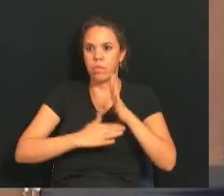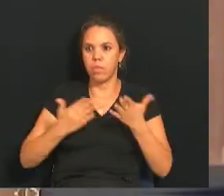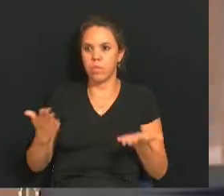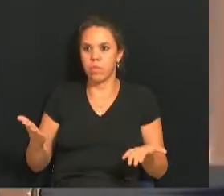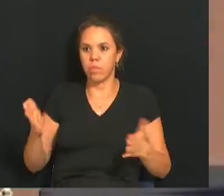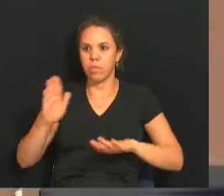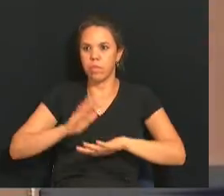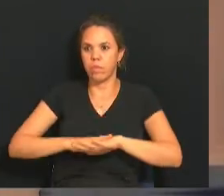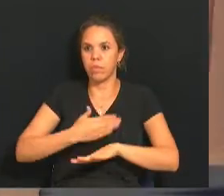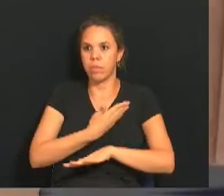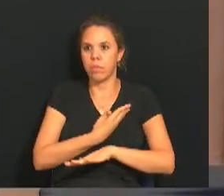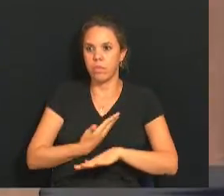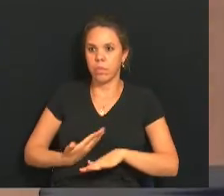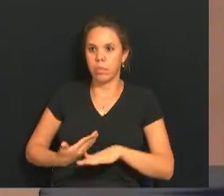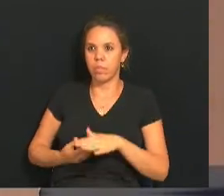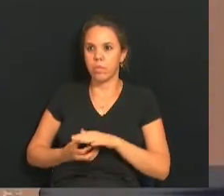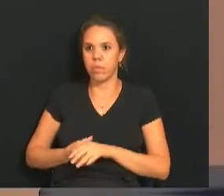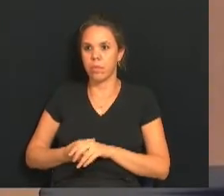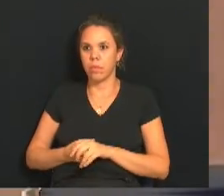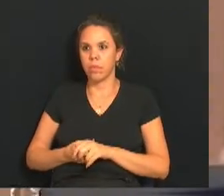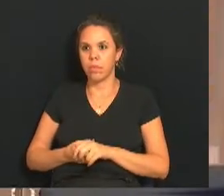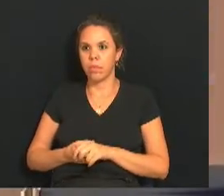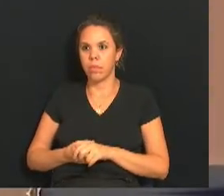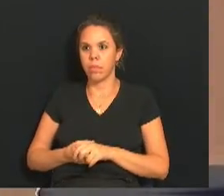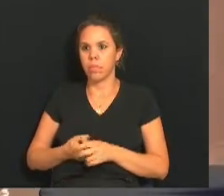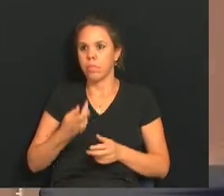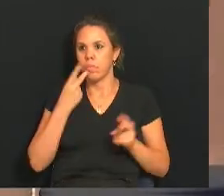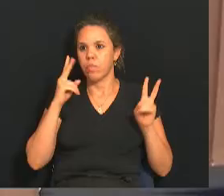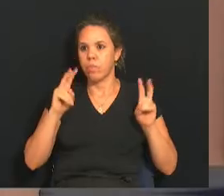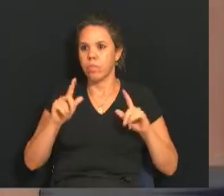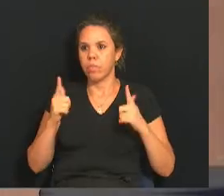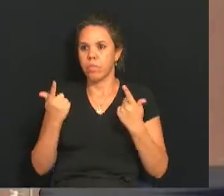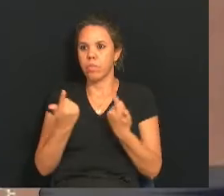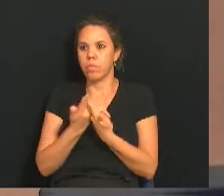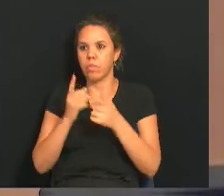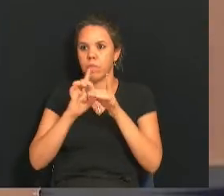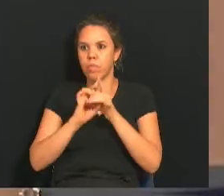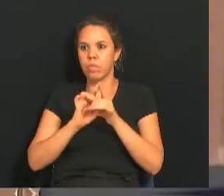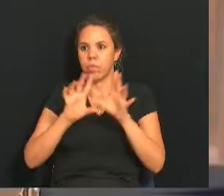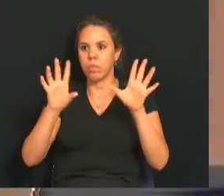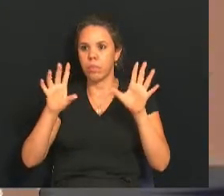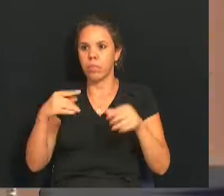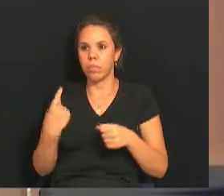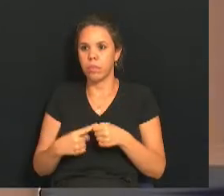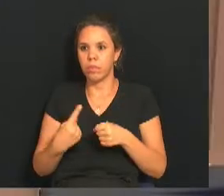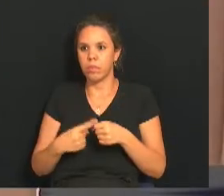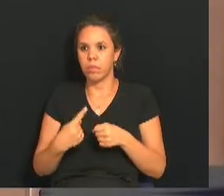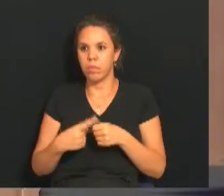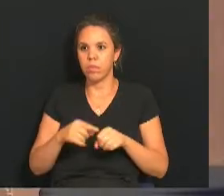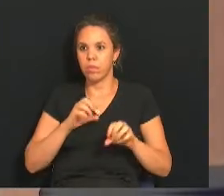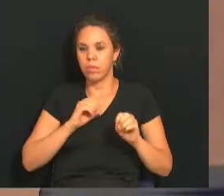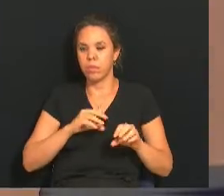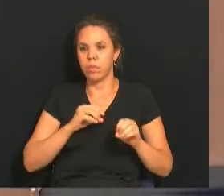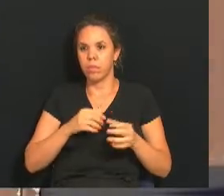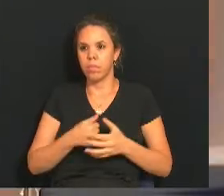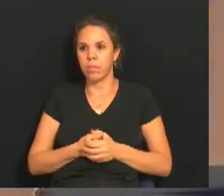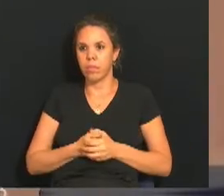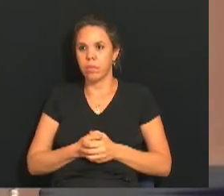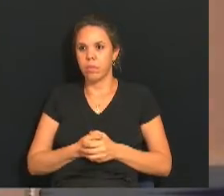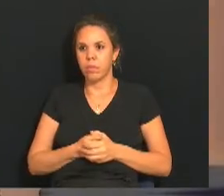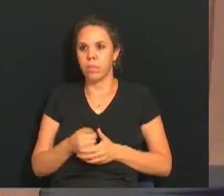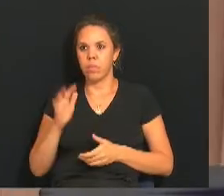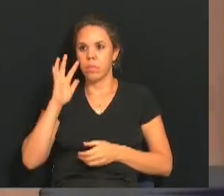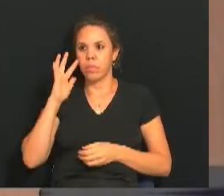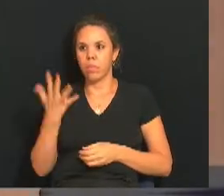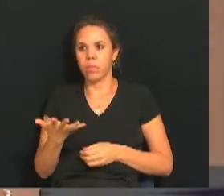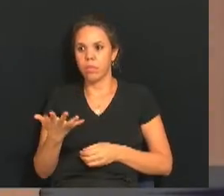Poder Executivo, que fala sobre a gestão democrática no sistema municipal de educação, e nós resolvemos, inclusive,